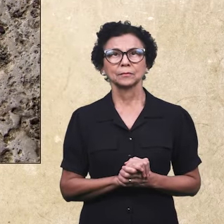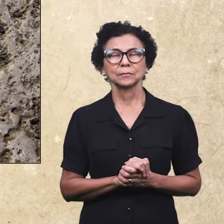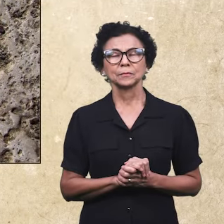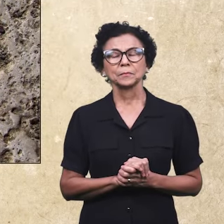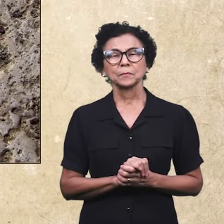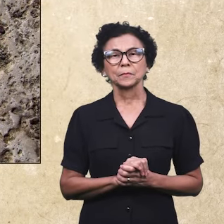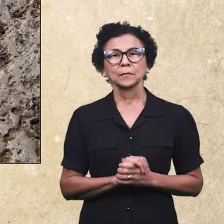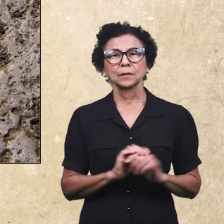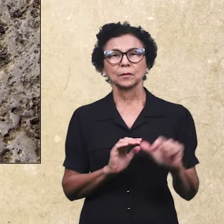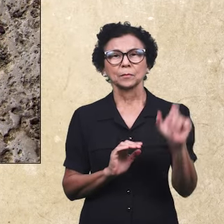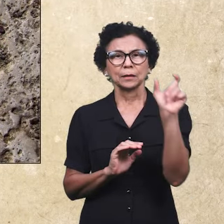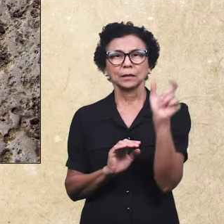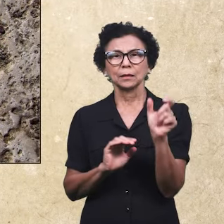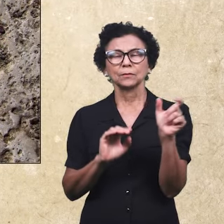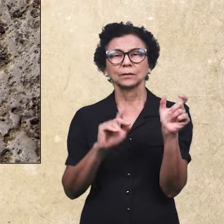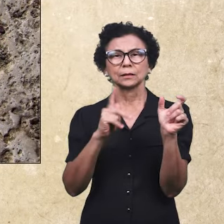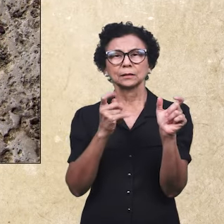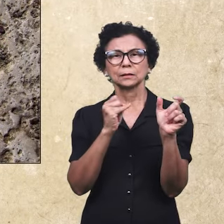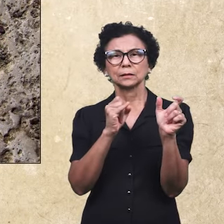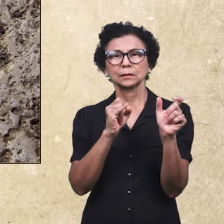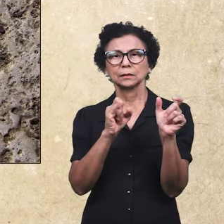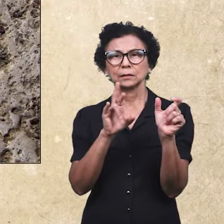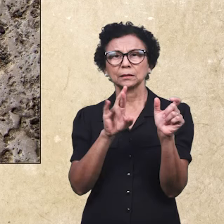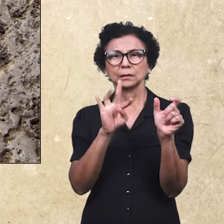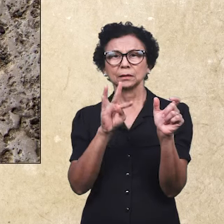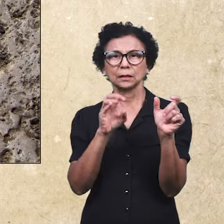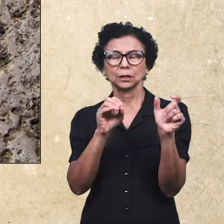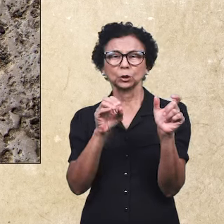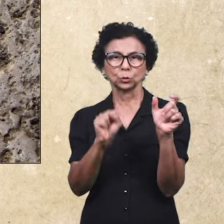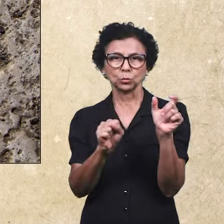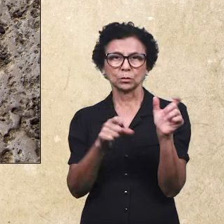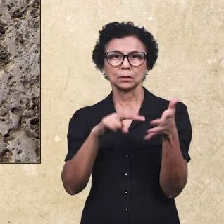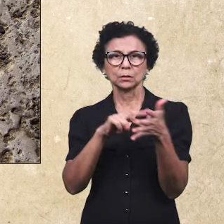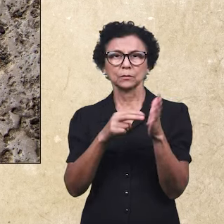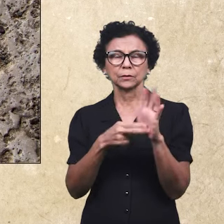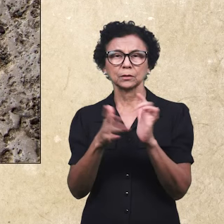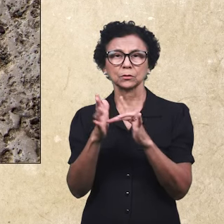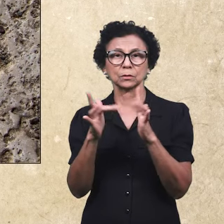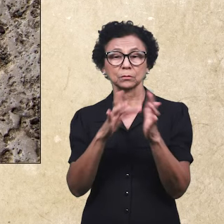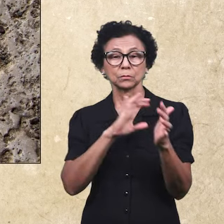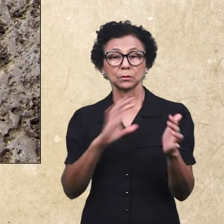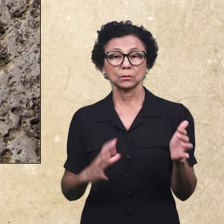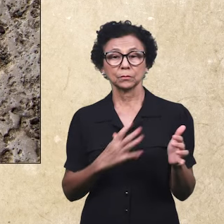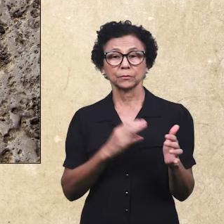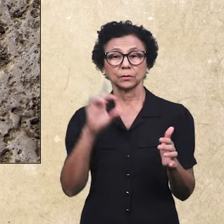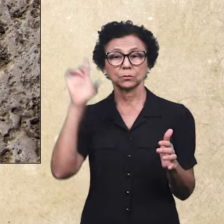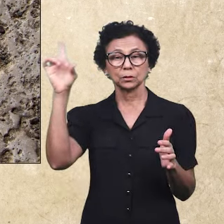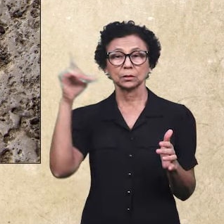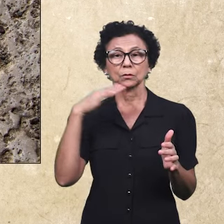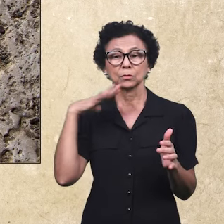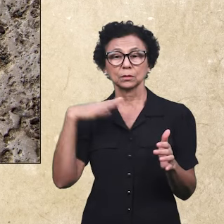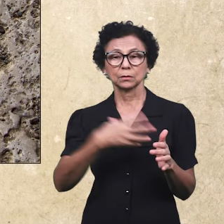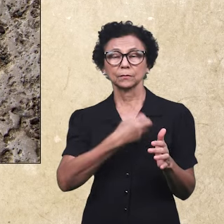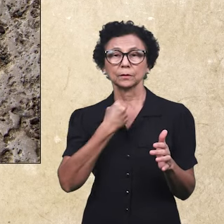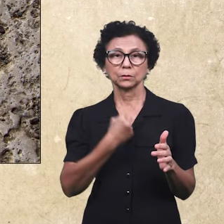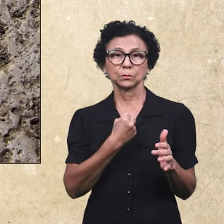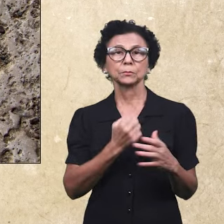ictus, que quer dizer Jesus Cristo, Filho de Deus Salvador.